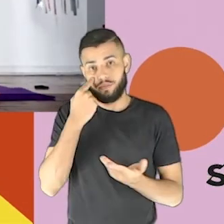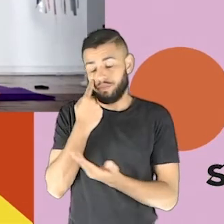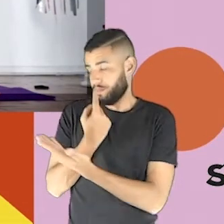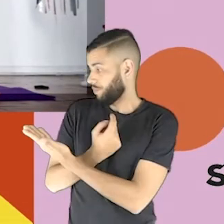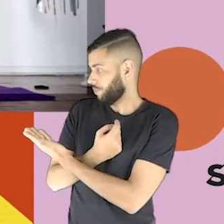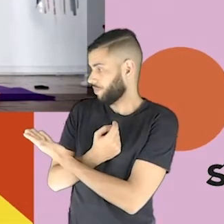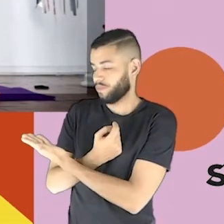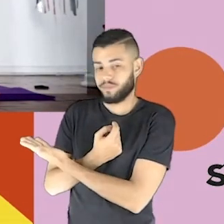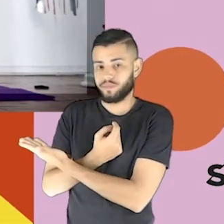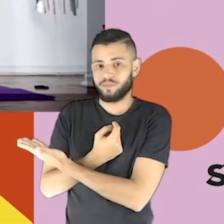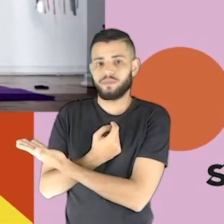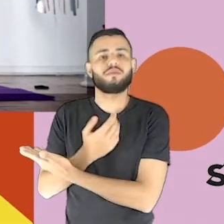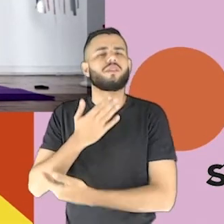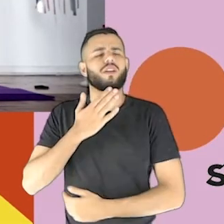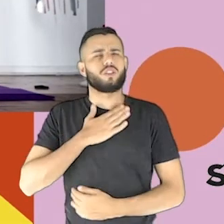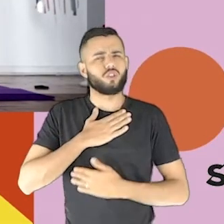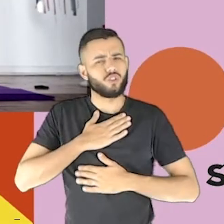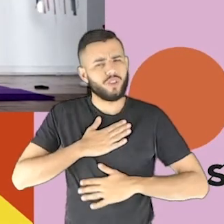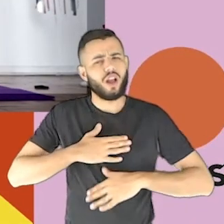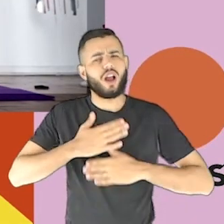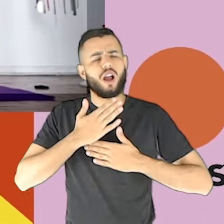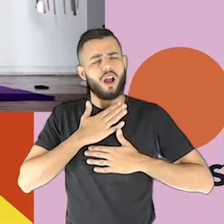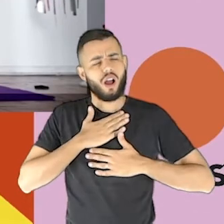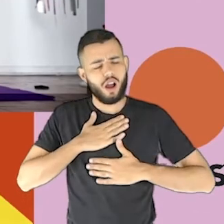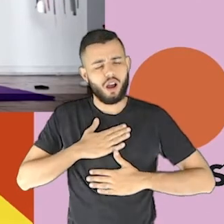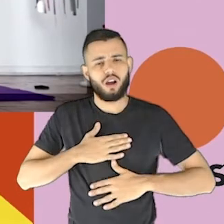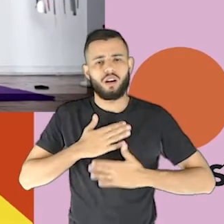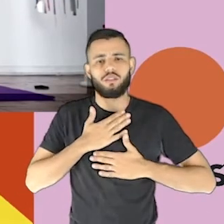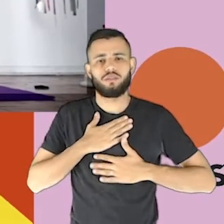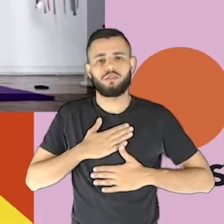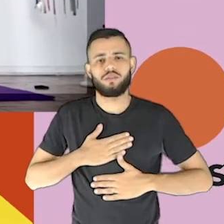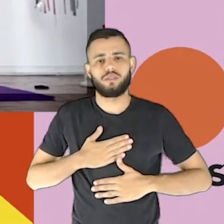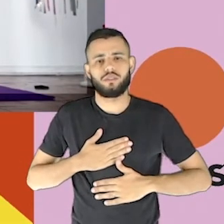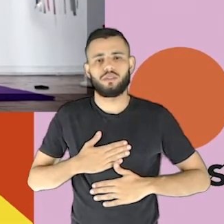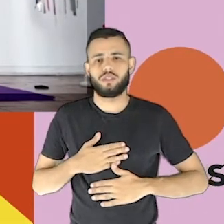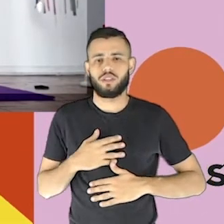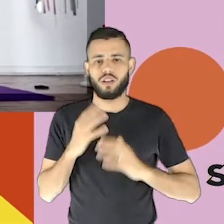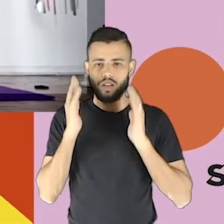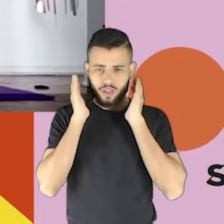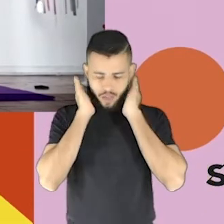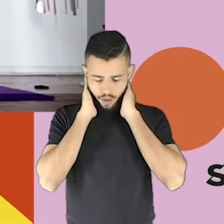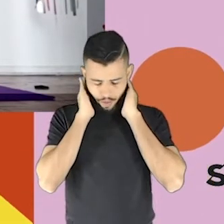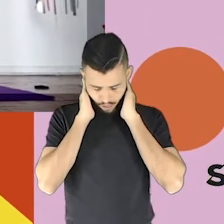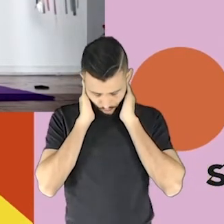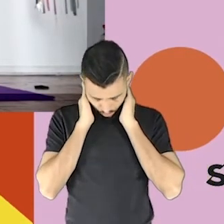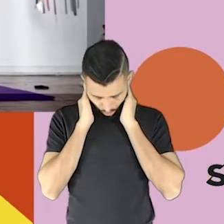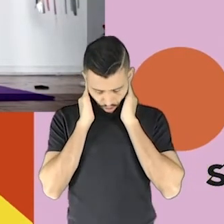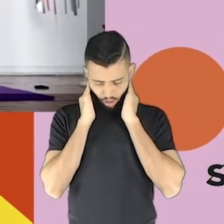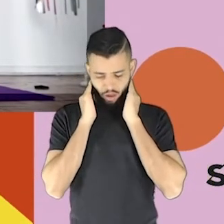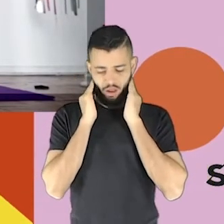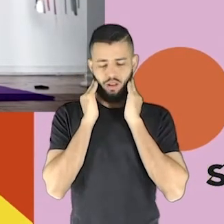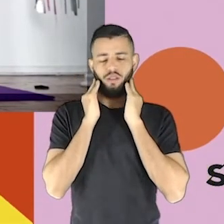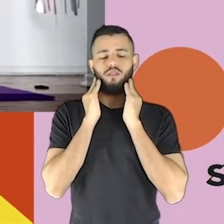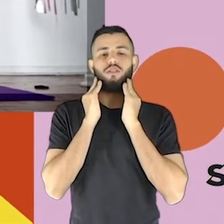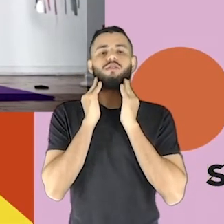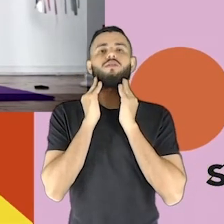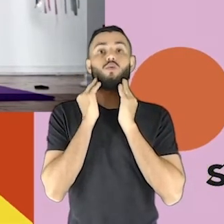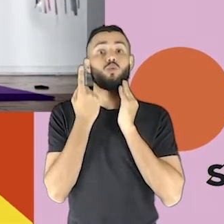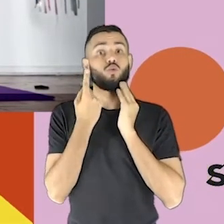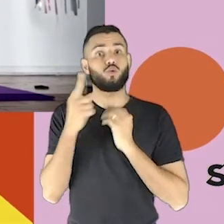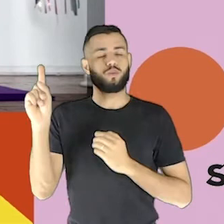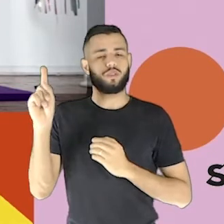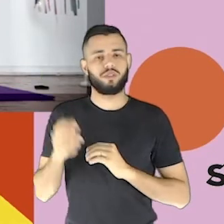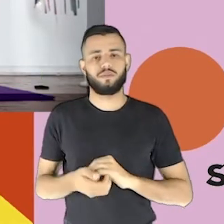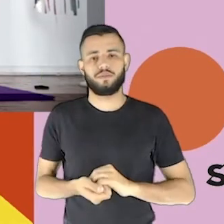Balasana, devagar, vai empurrando o chão. A cabeça vai ser a última a subir. Muito